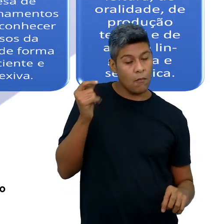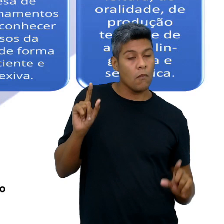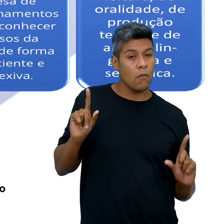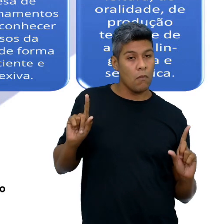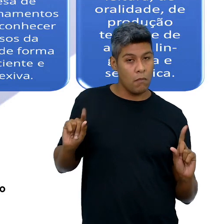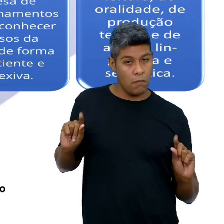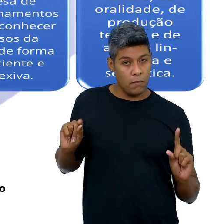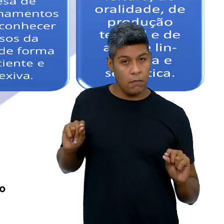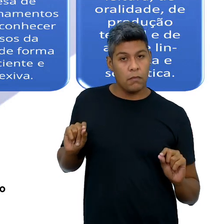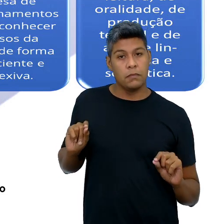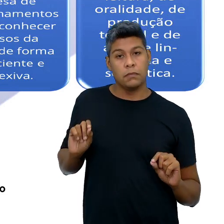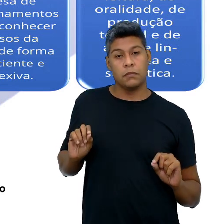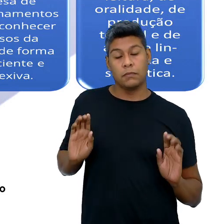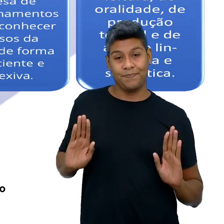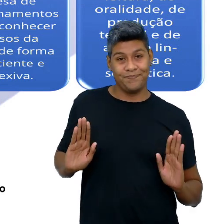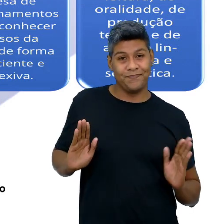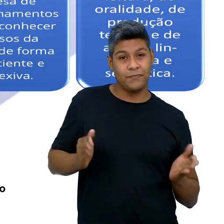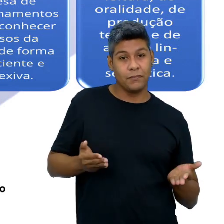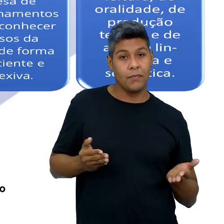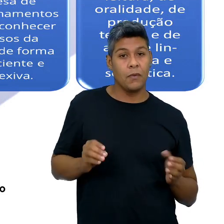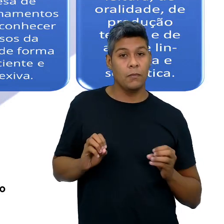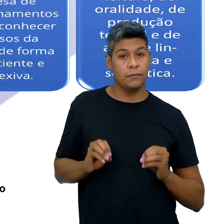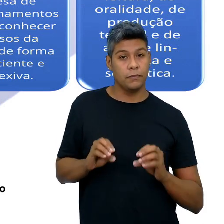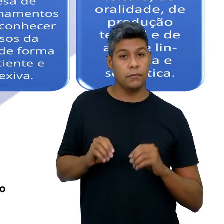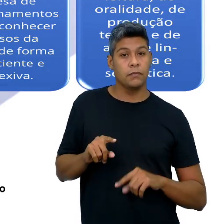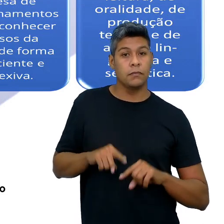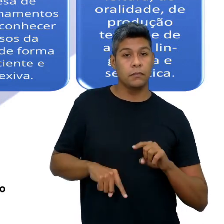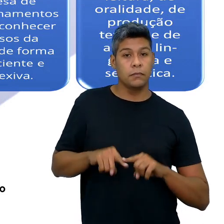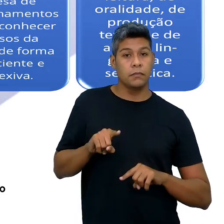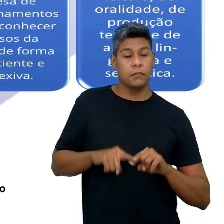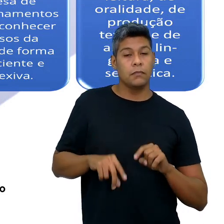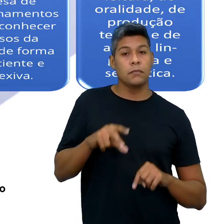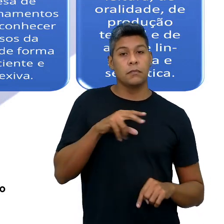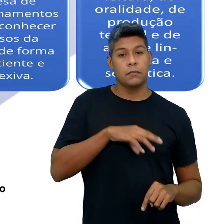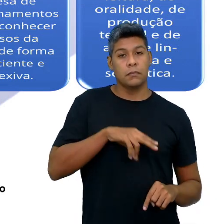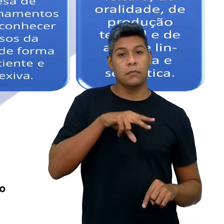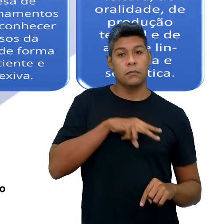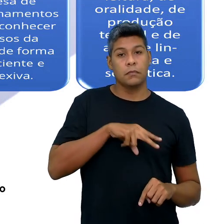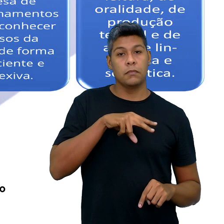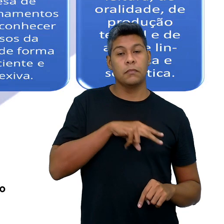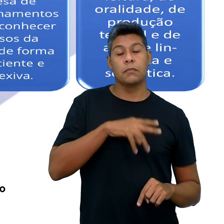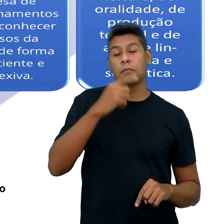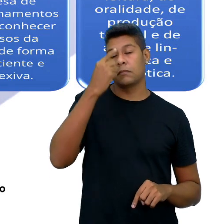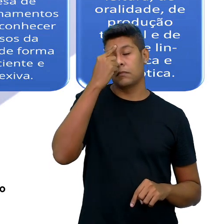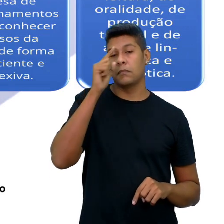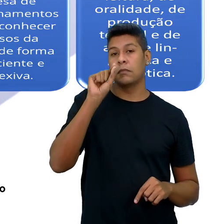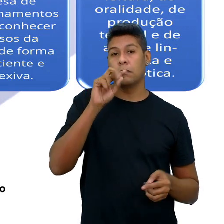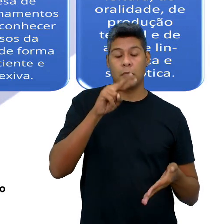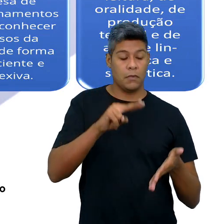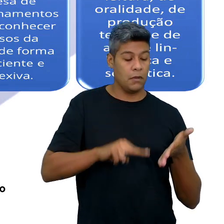os eixos de ensino do componente língua portuguesa, né? Nós vamos pensar aí no eixo da